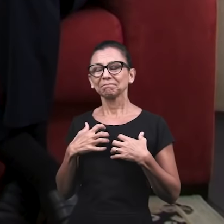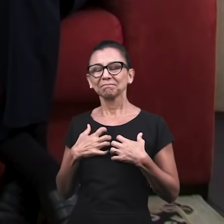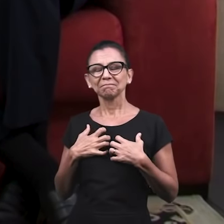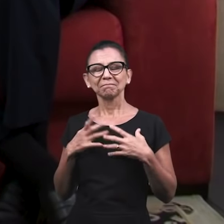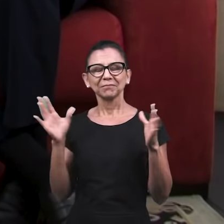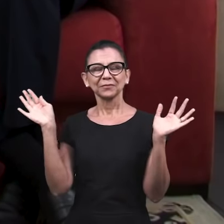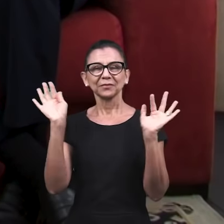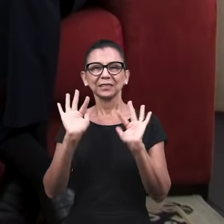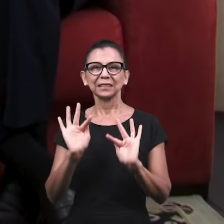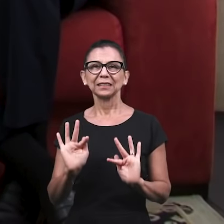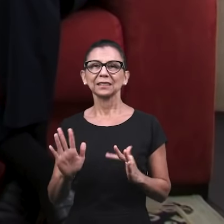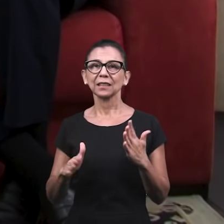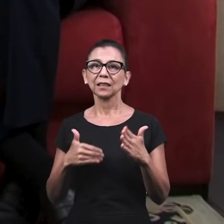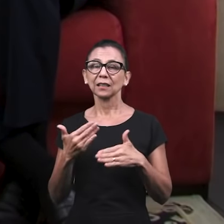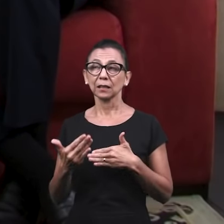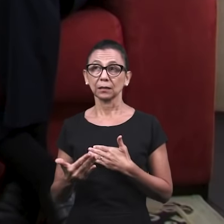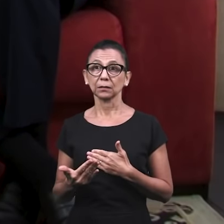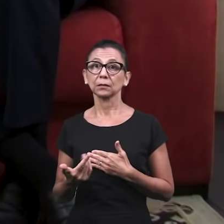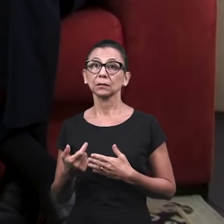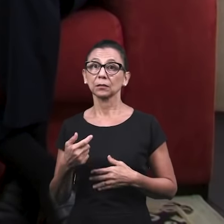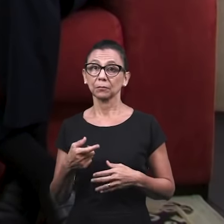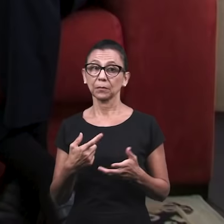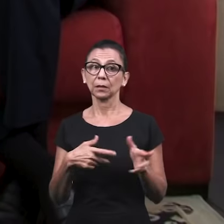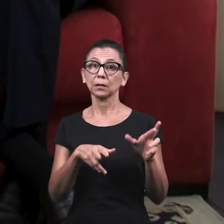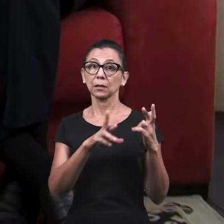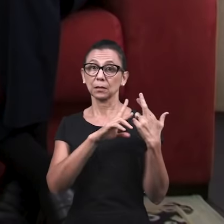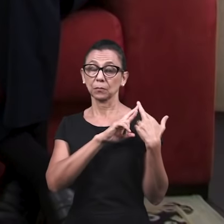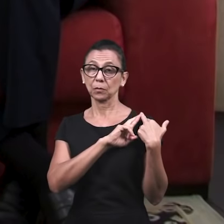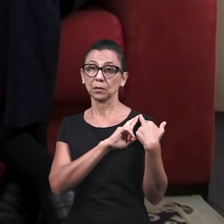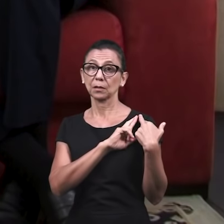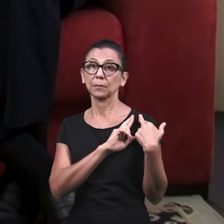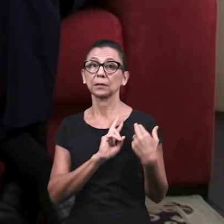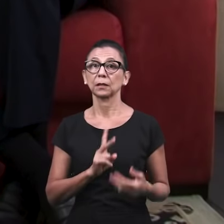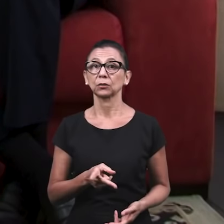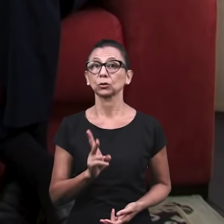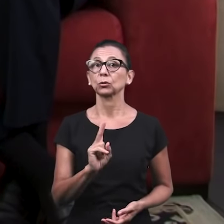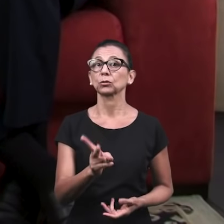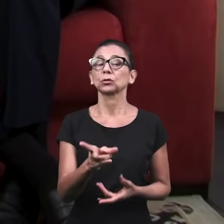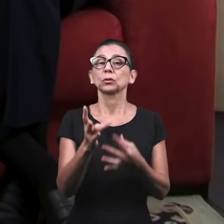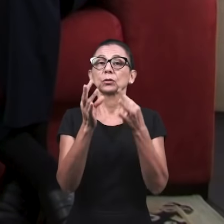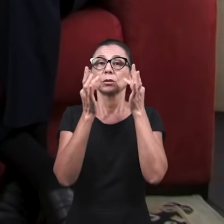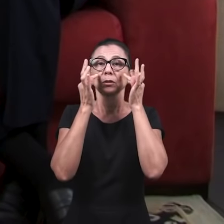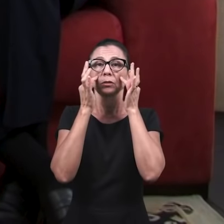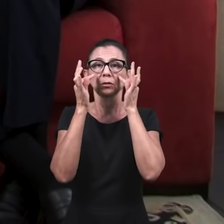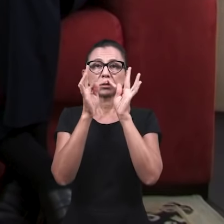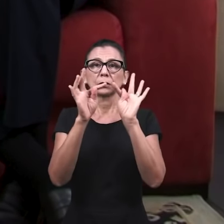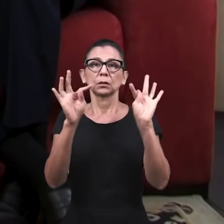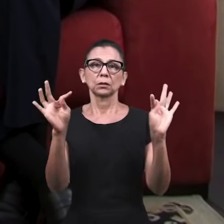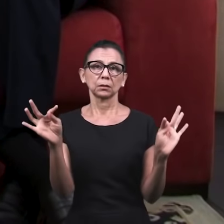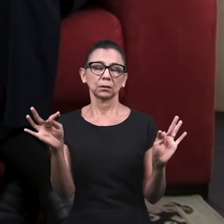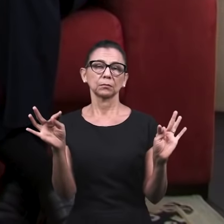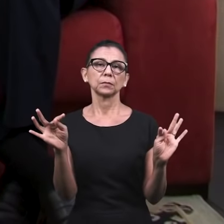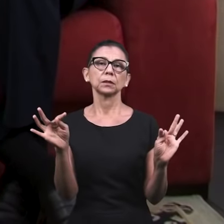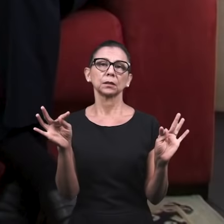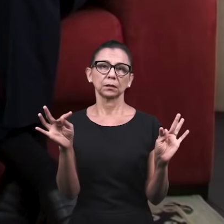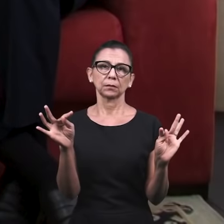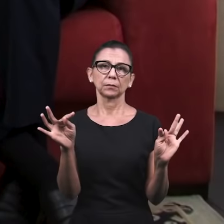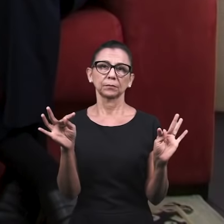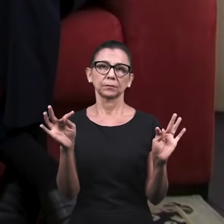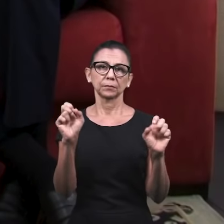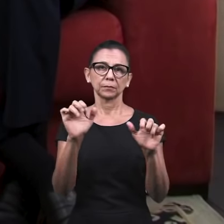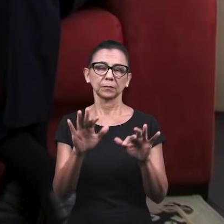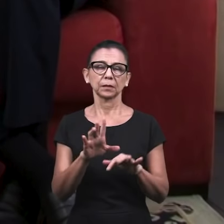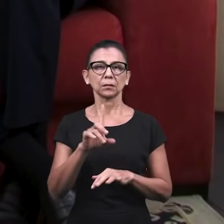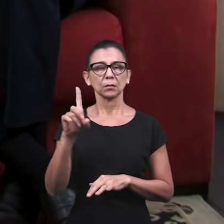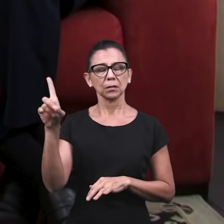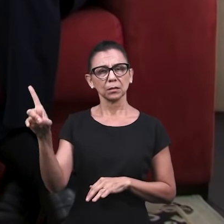sentimos honrados por isso e responsabilizados em continuar a testemunhar acerca do que o Senhor tem